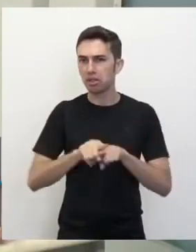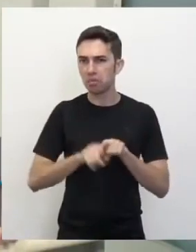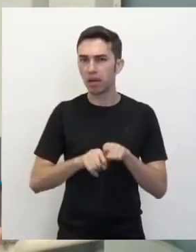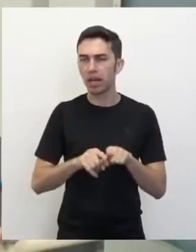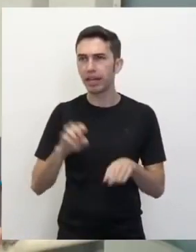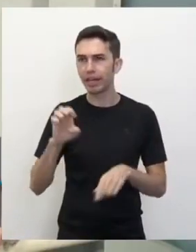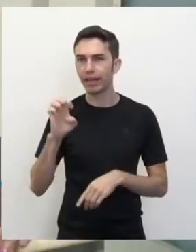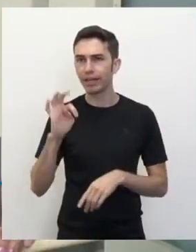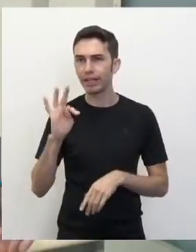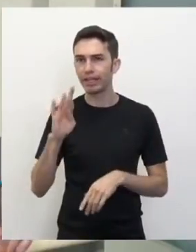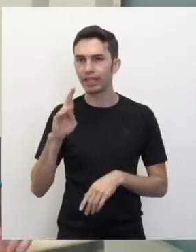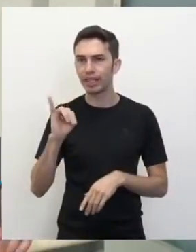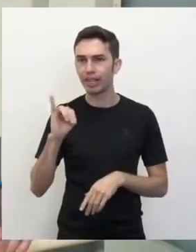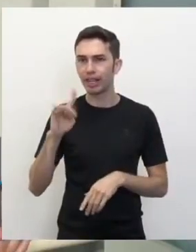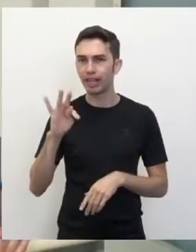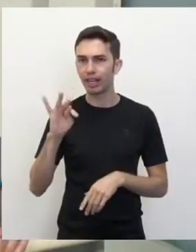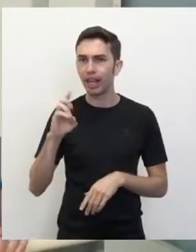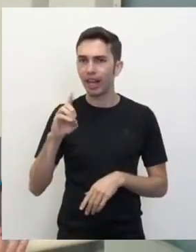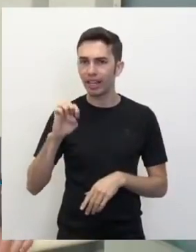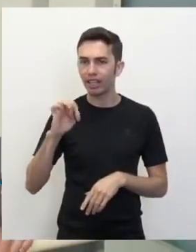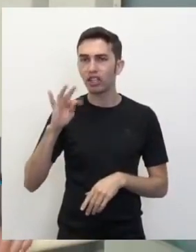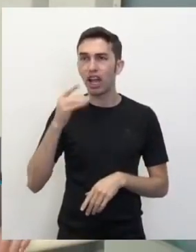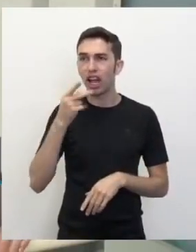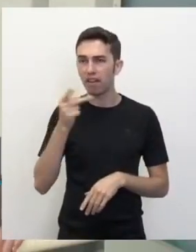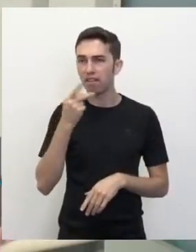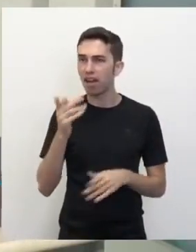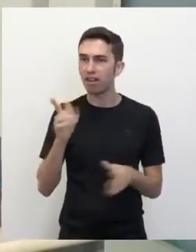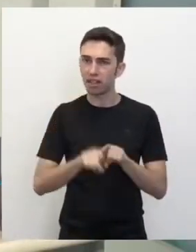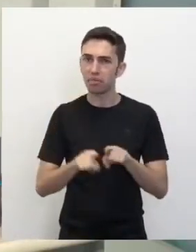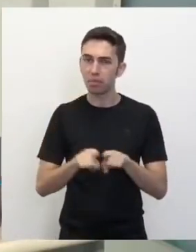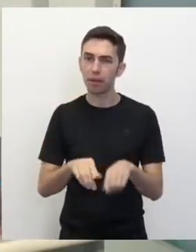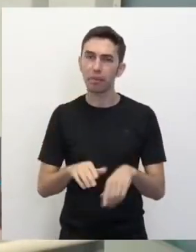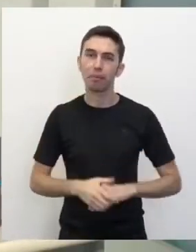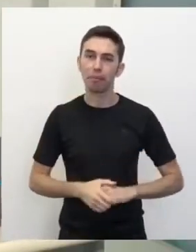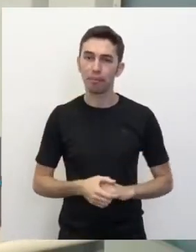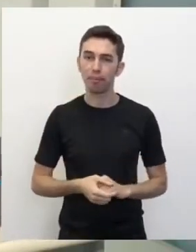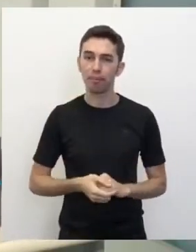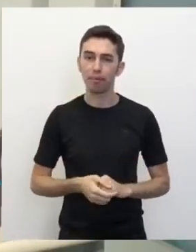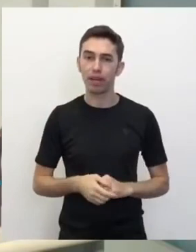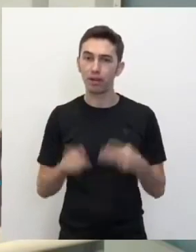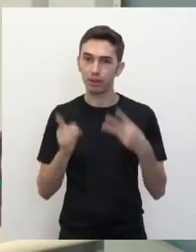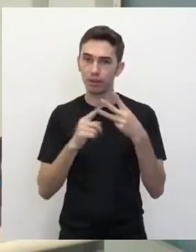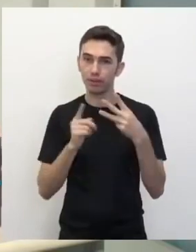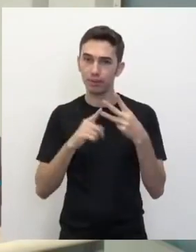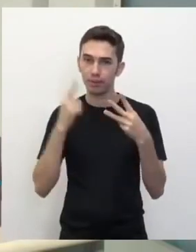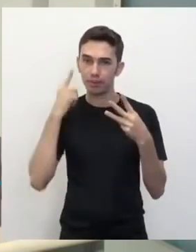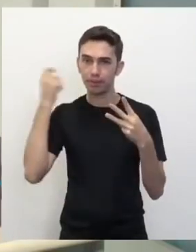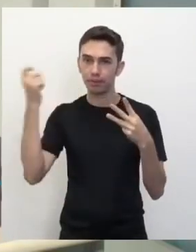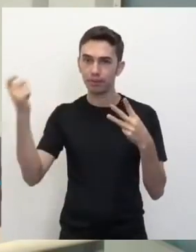voz estridente, parece uma maritaca. Vamos lá, som número 3.